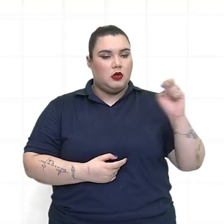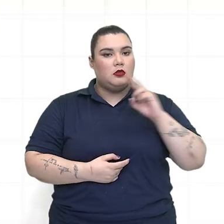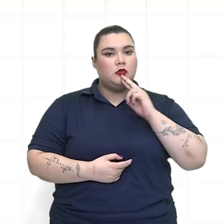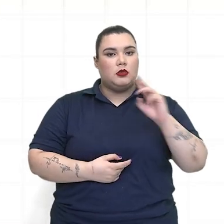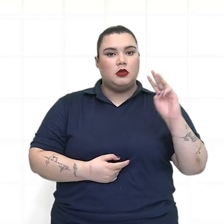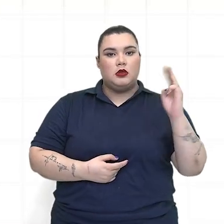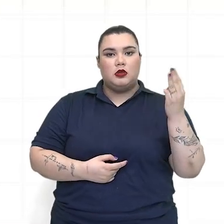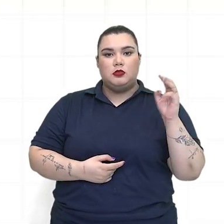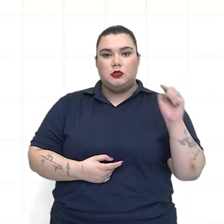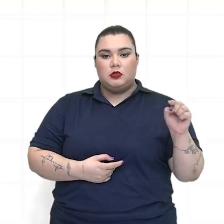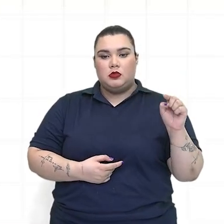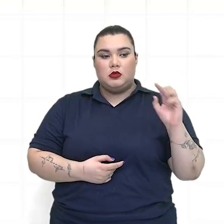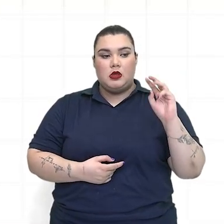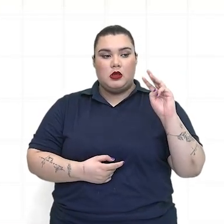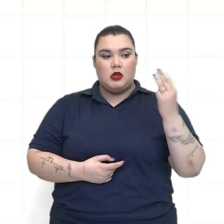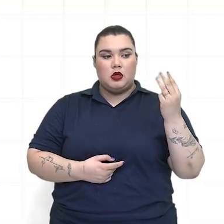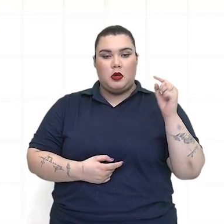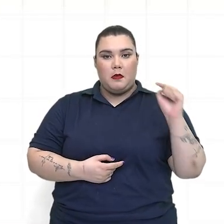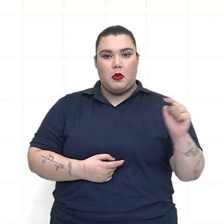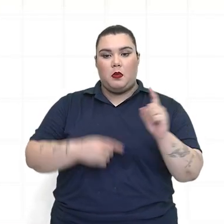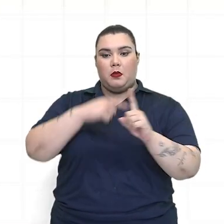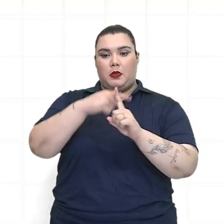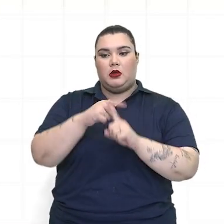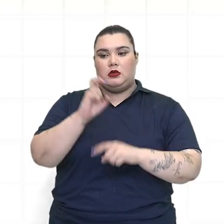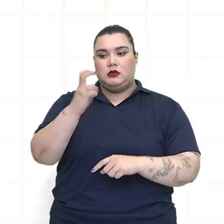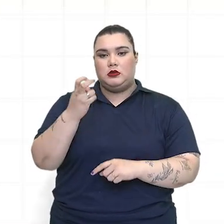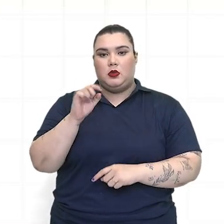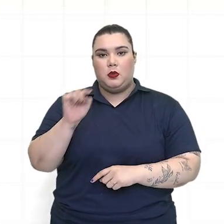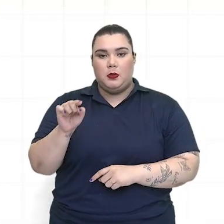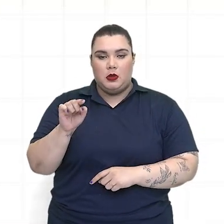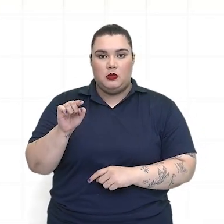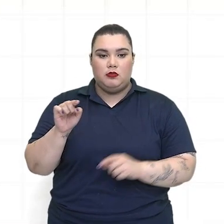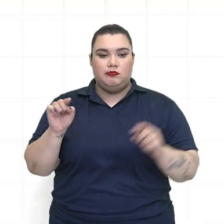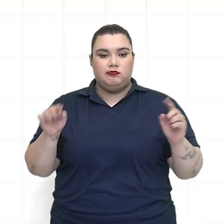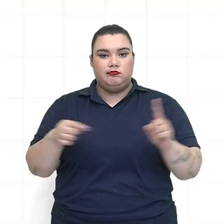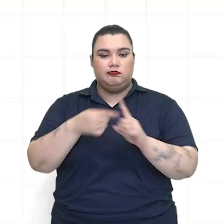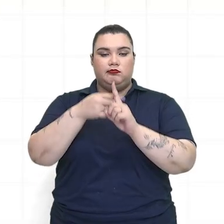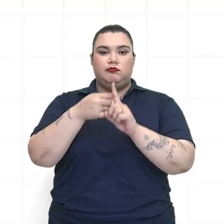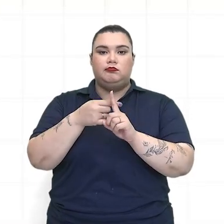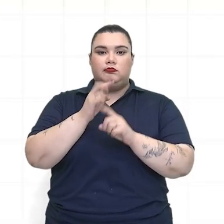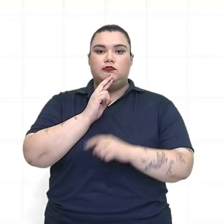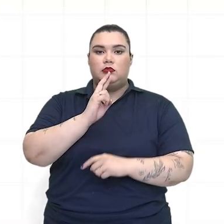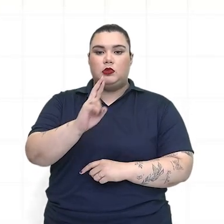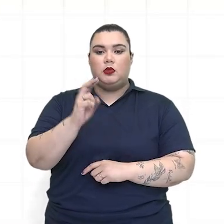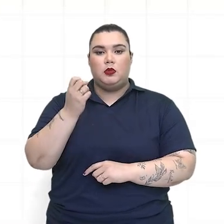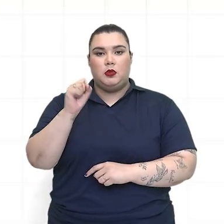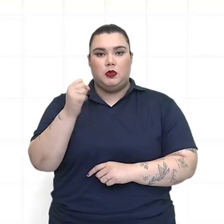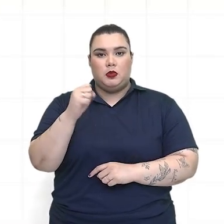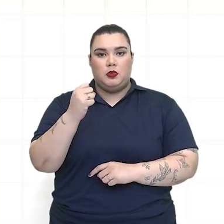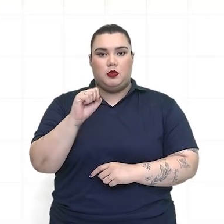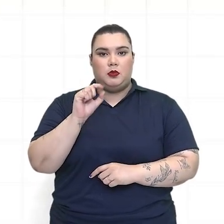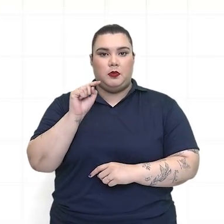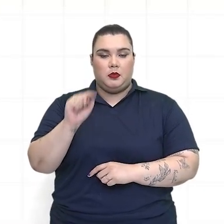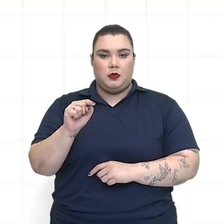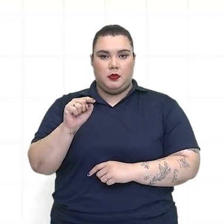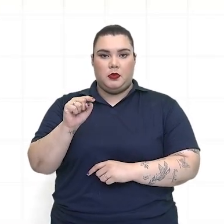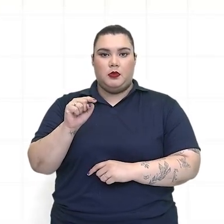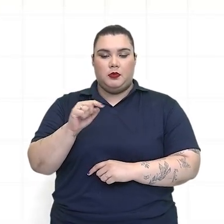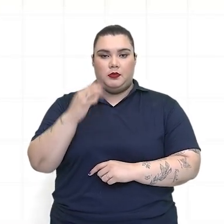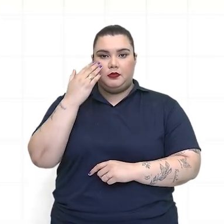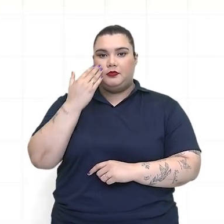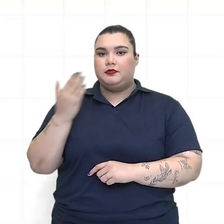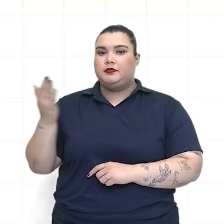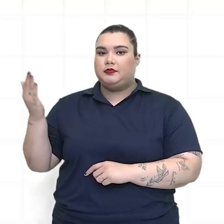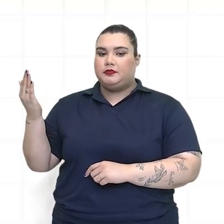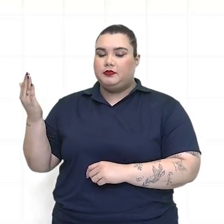3.000. Aí eu pego e somo os dois resultados, né? Os dois do comprimento, somado com